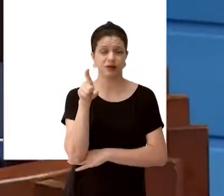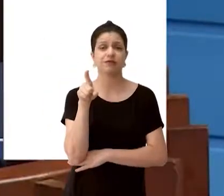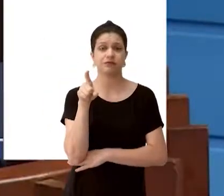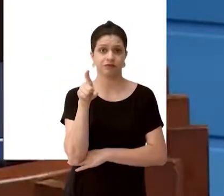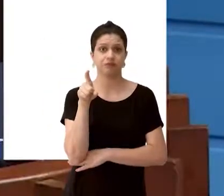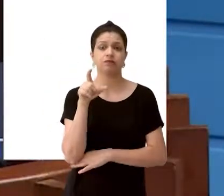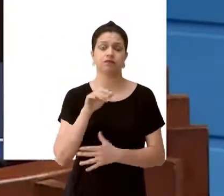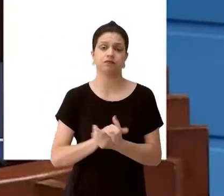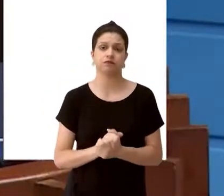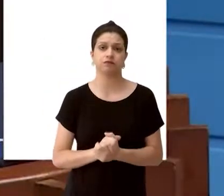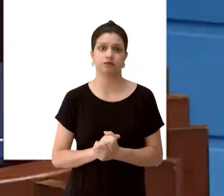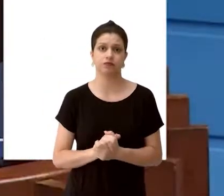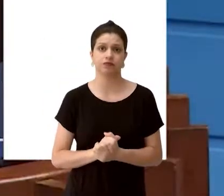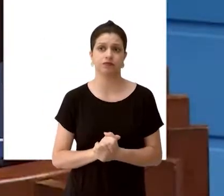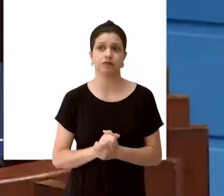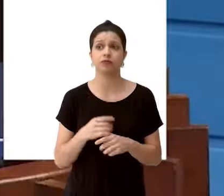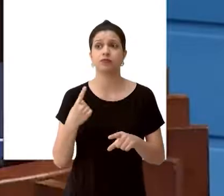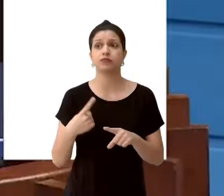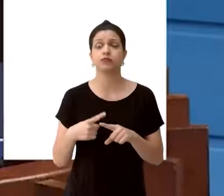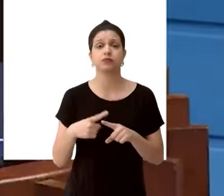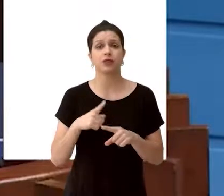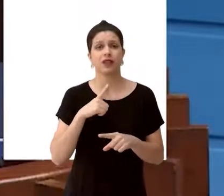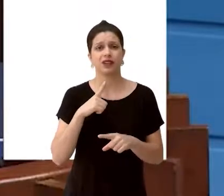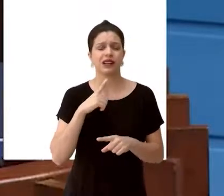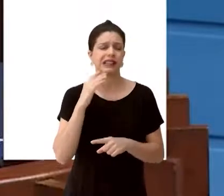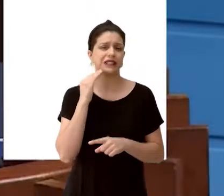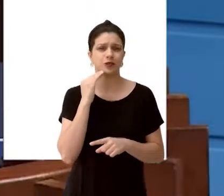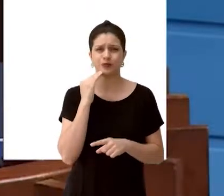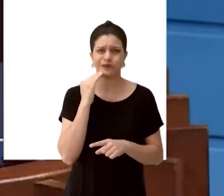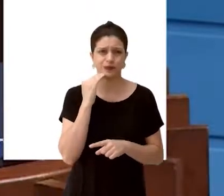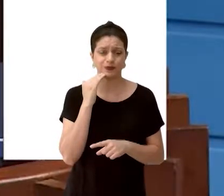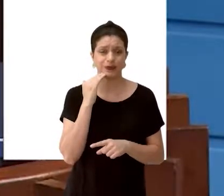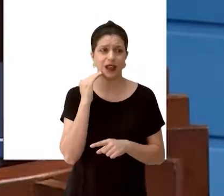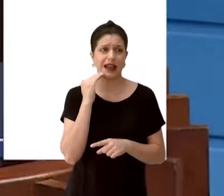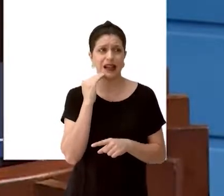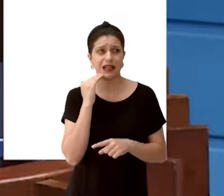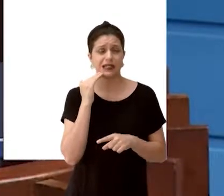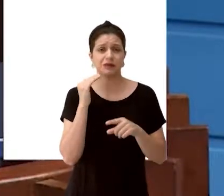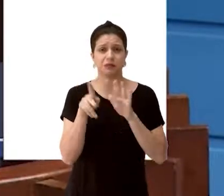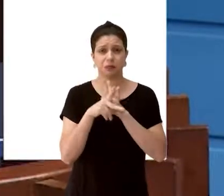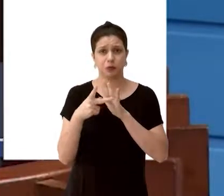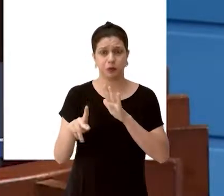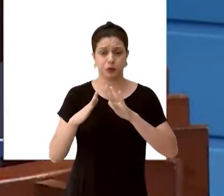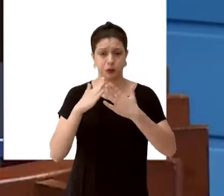que estão funcionando de forma precária, inviabilizando assim